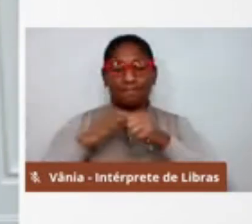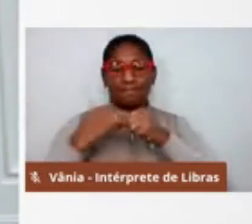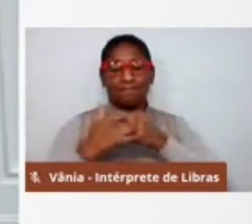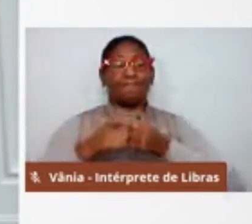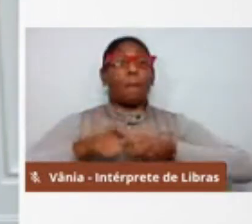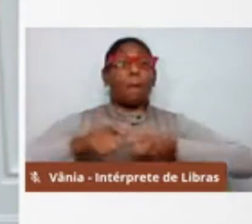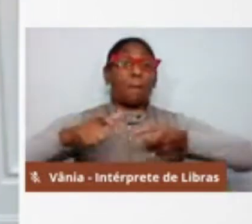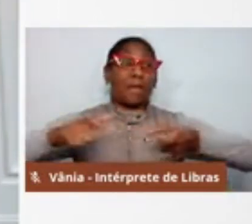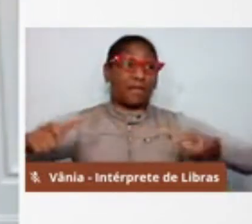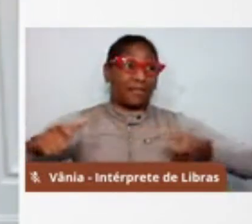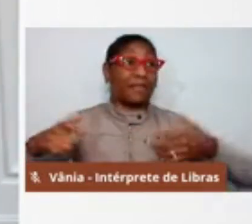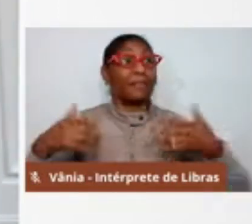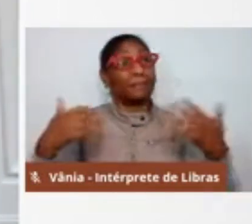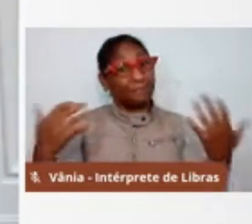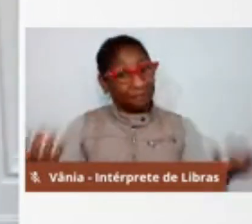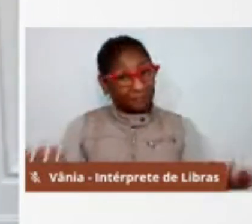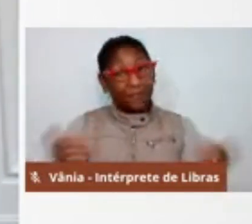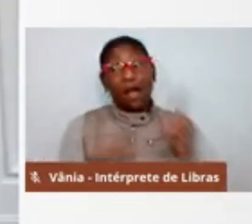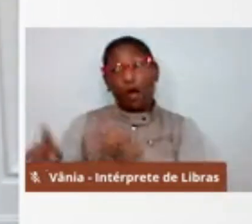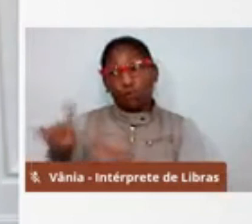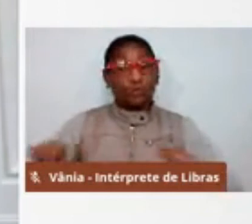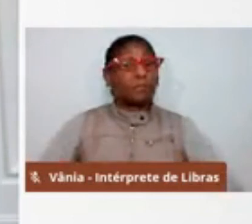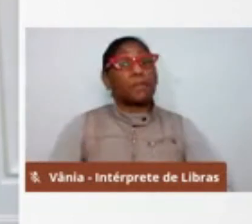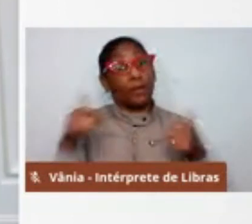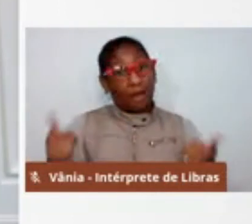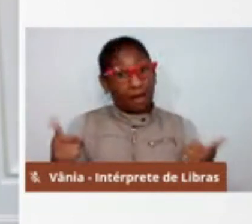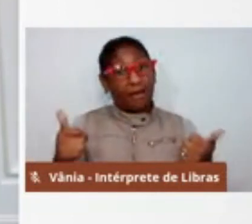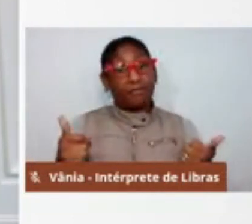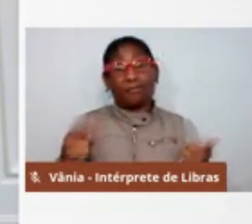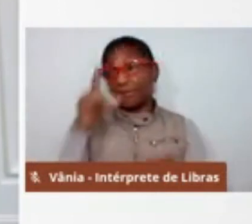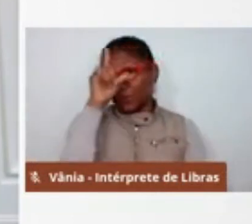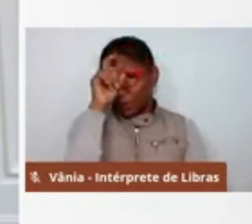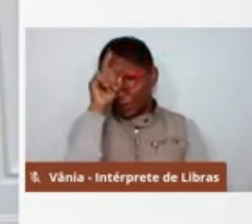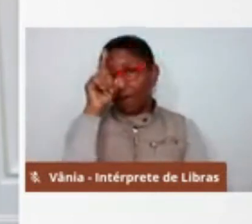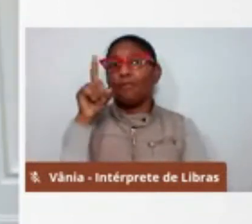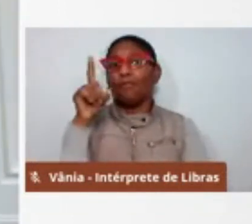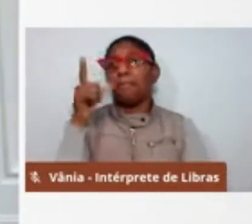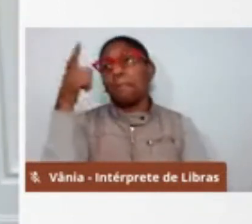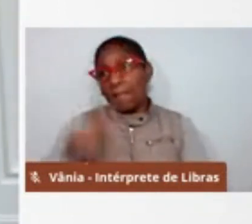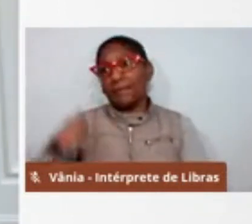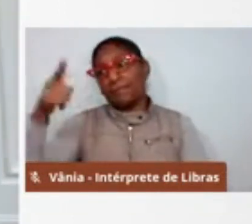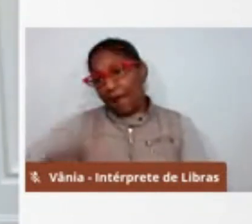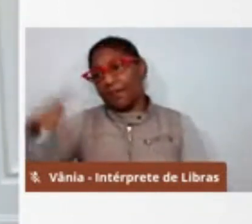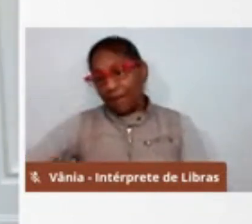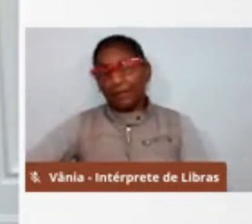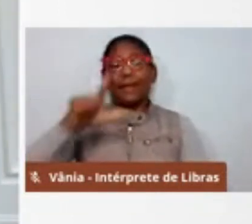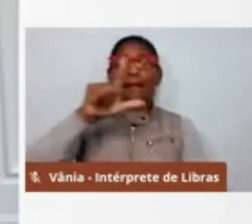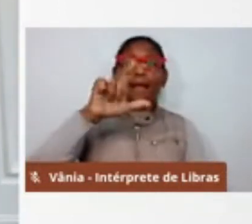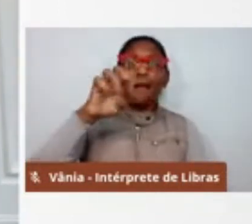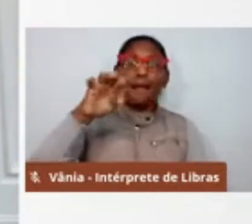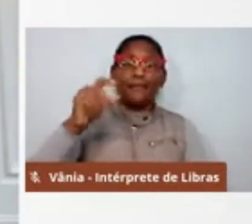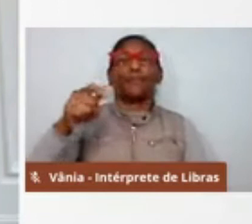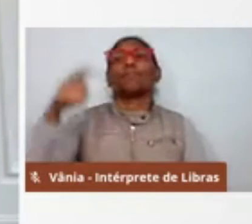casos já recuperados, as hospitalizações diversas, a disponibilidade de leitos, enfim,